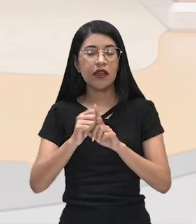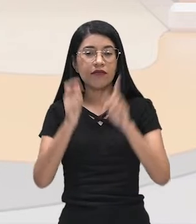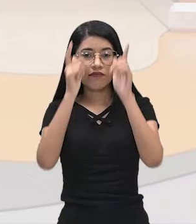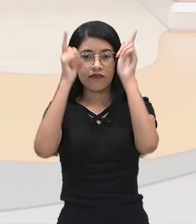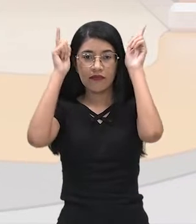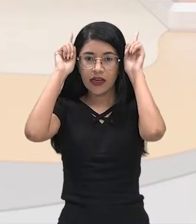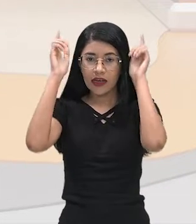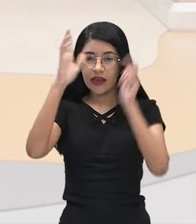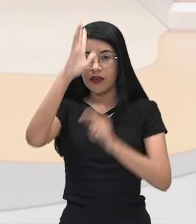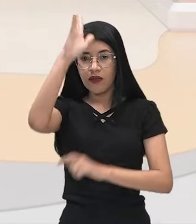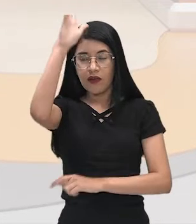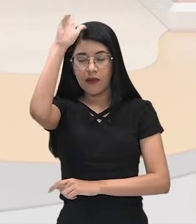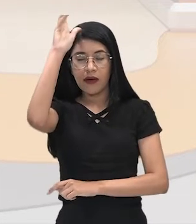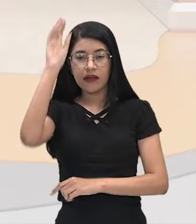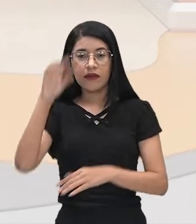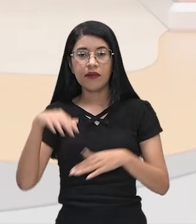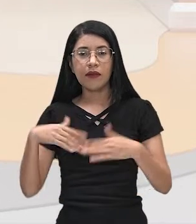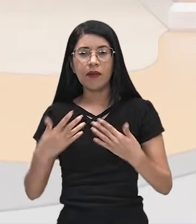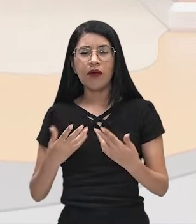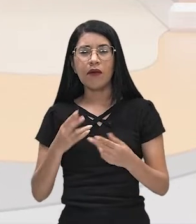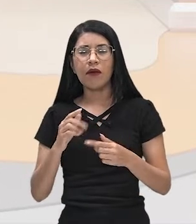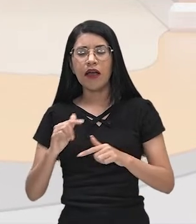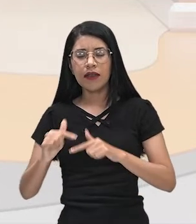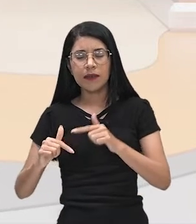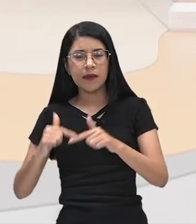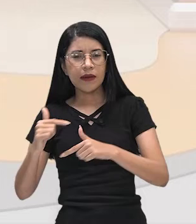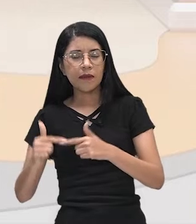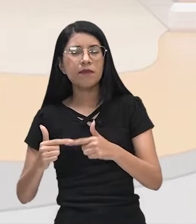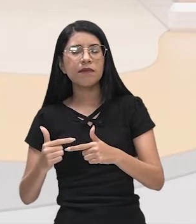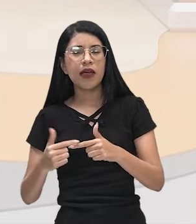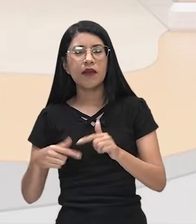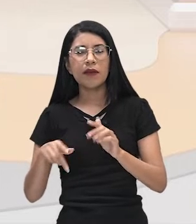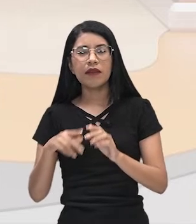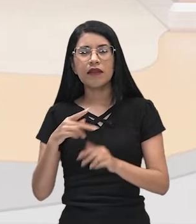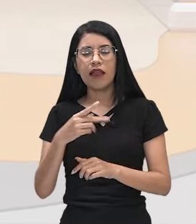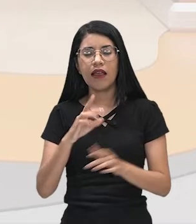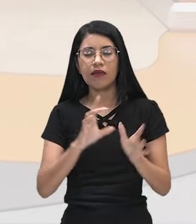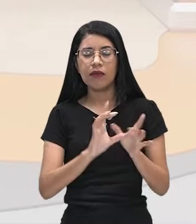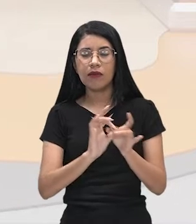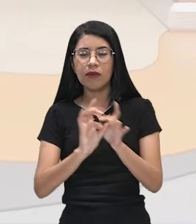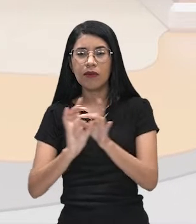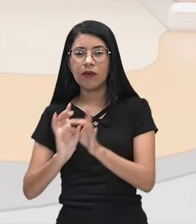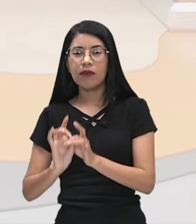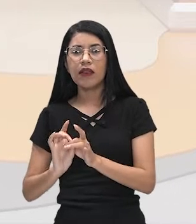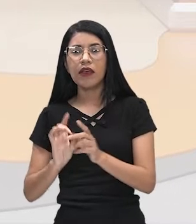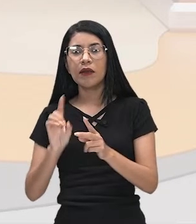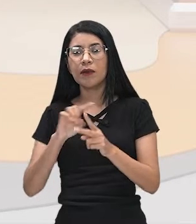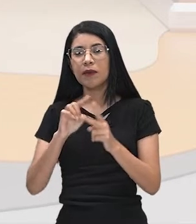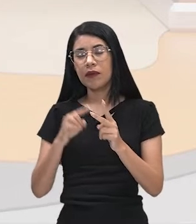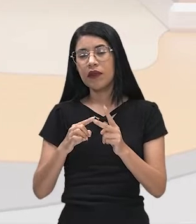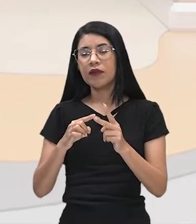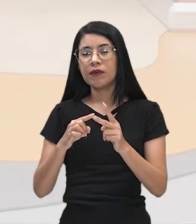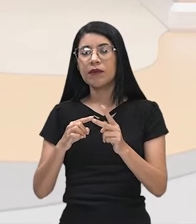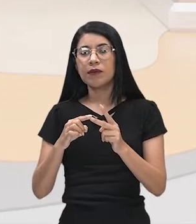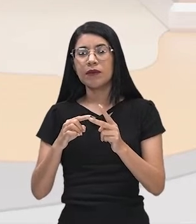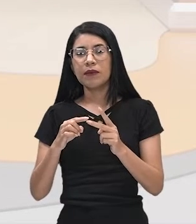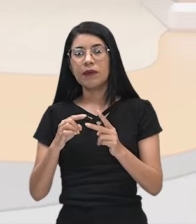Vamos entender ali qual é o papel que ela desempenhava no contexto ali dessas duas